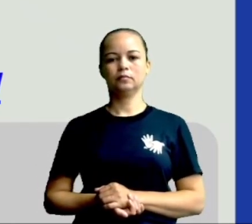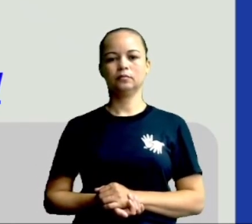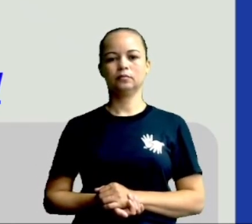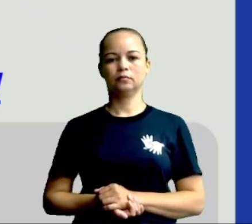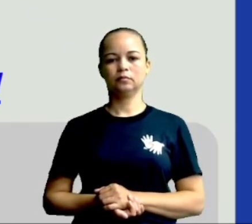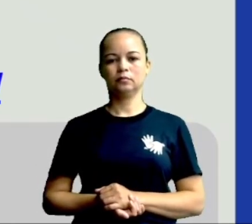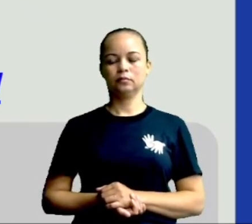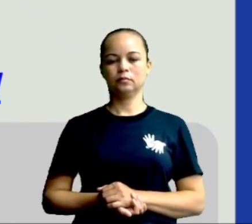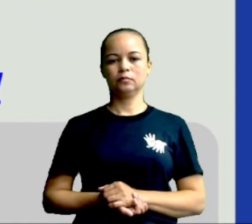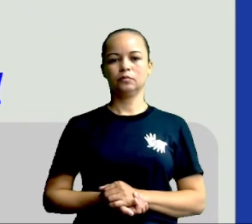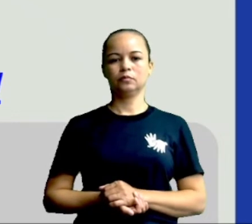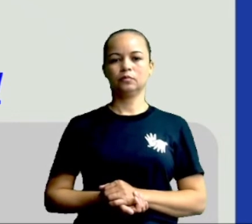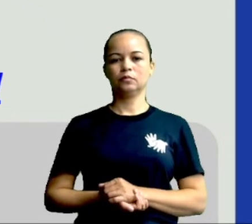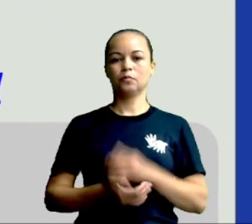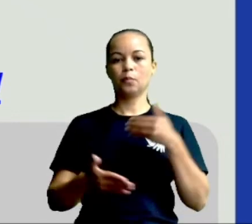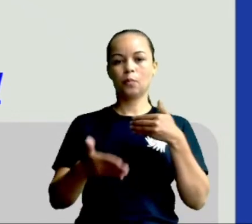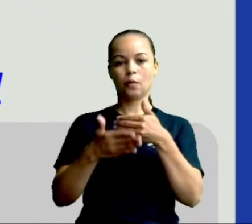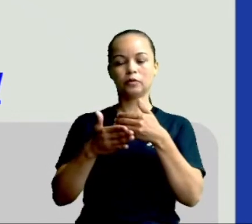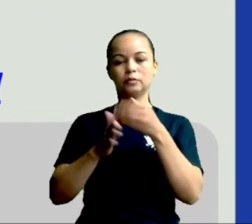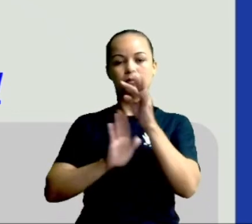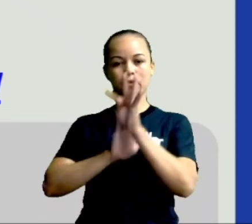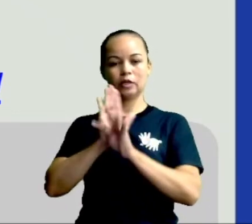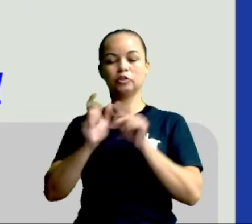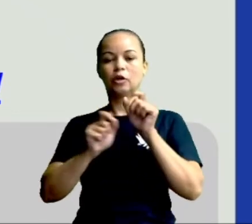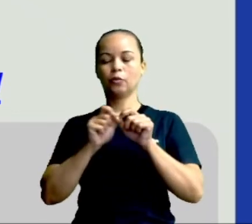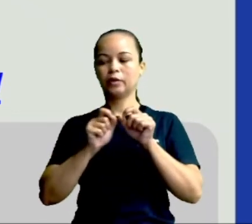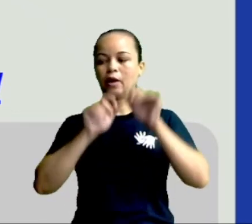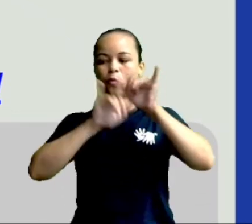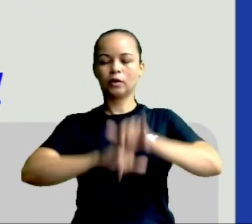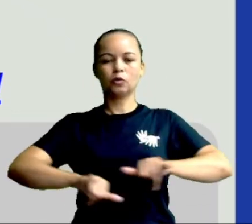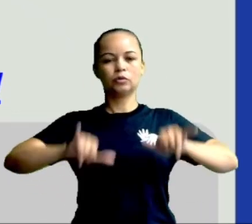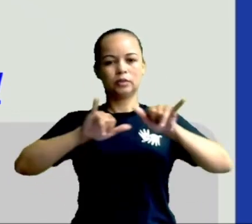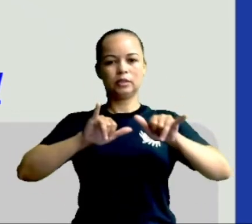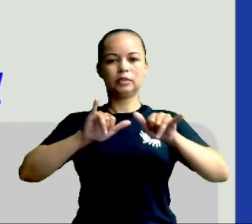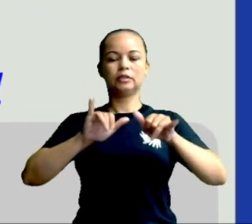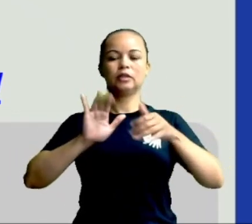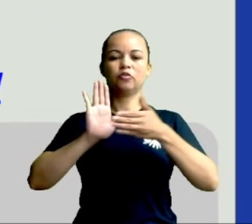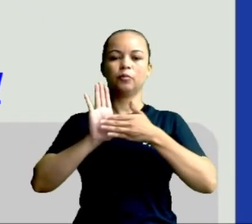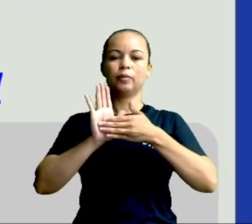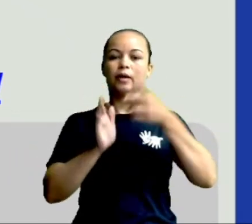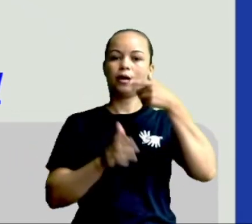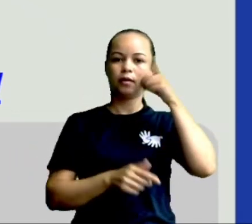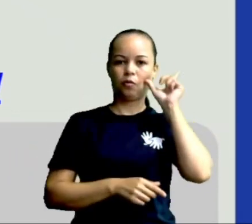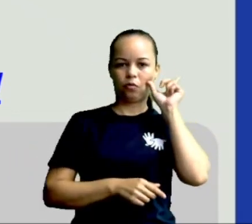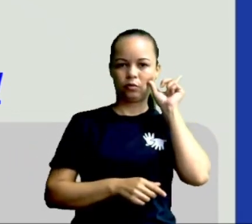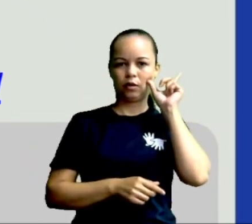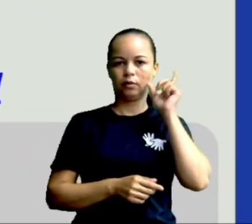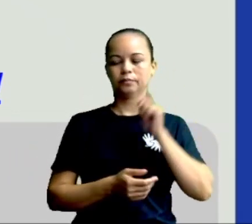O próximo texto é um trecho de uma notícia que foi publicada ontem.